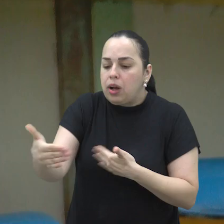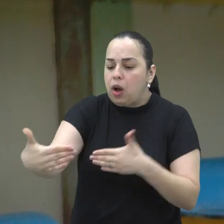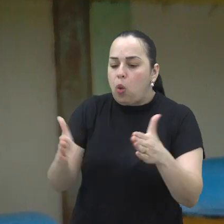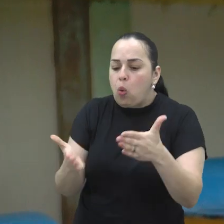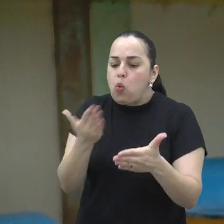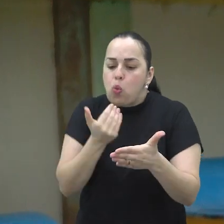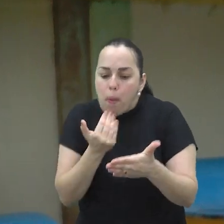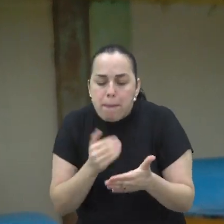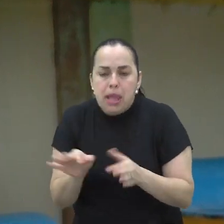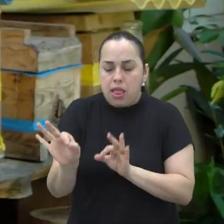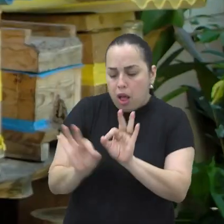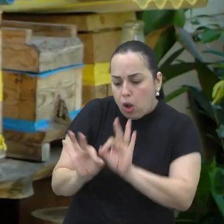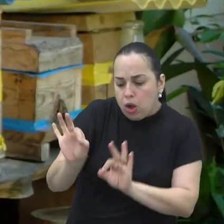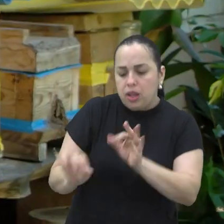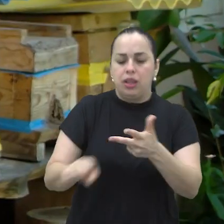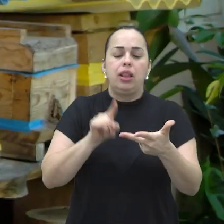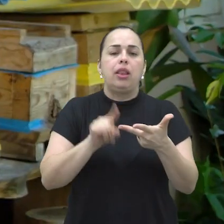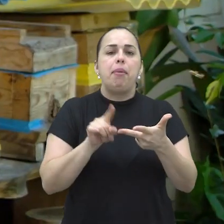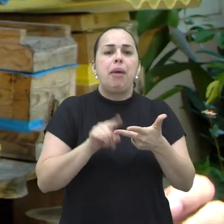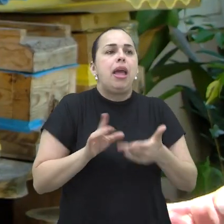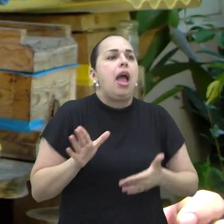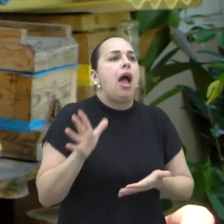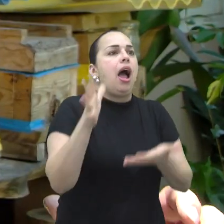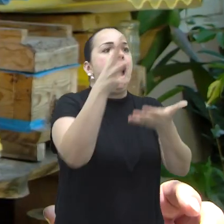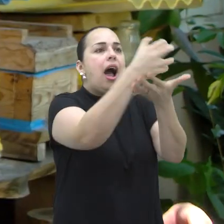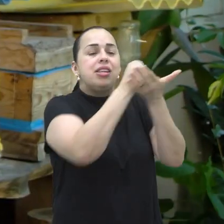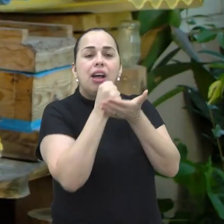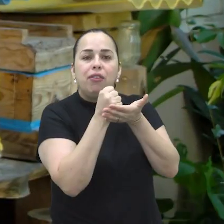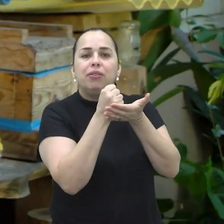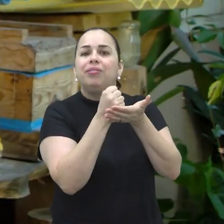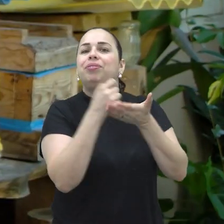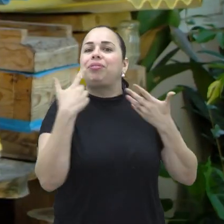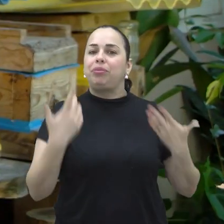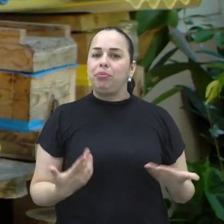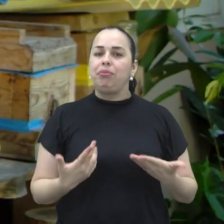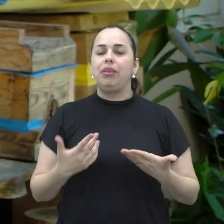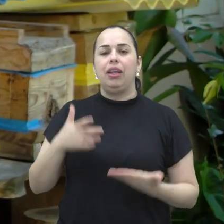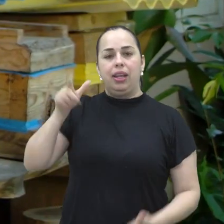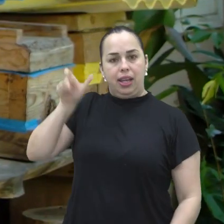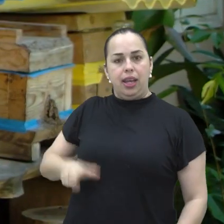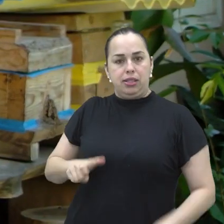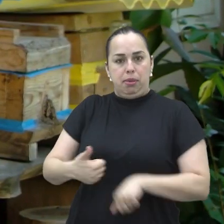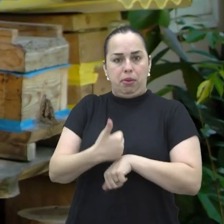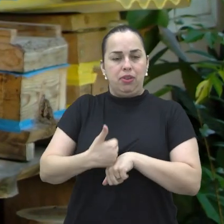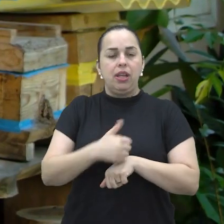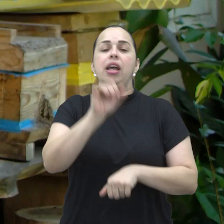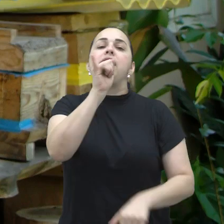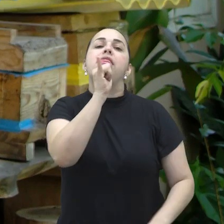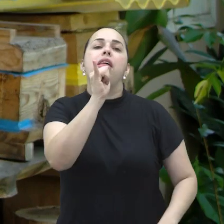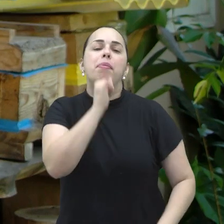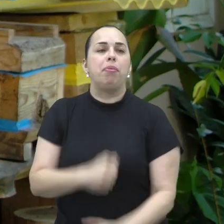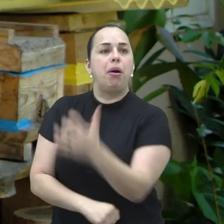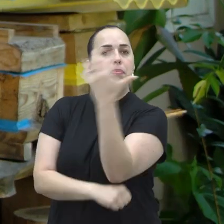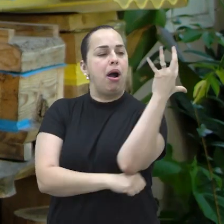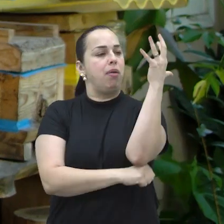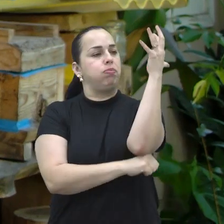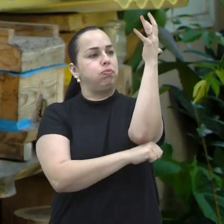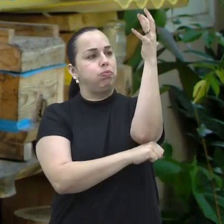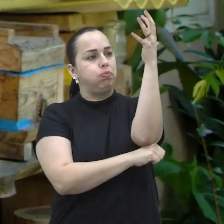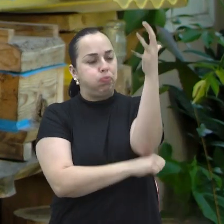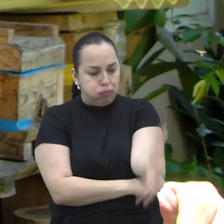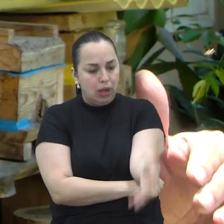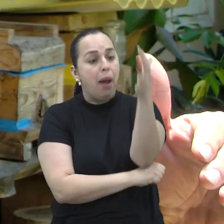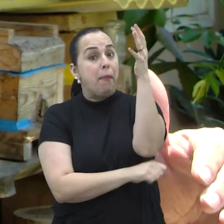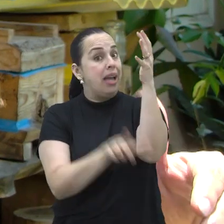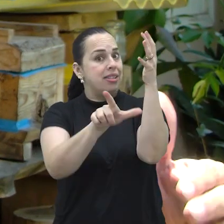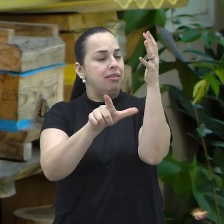faz até resgates. O Instituto Abepoli ele faz o resgate das abelhas, né? Quando ocorre queda de árvore por causa natural,